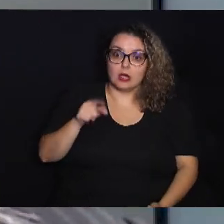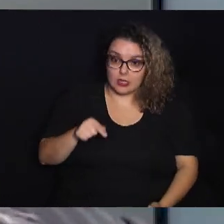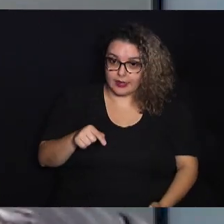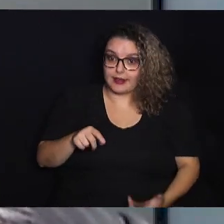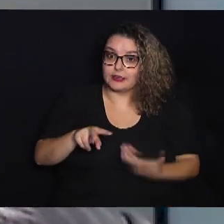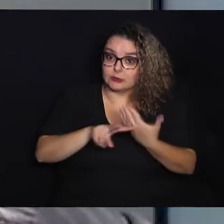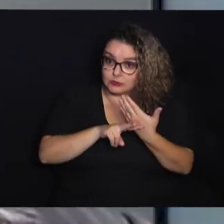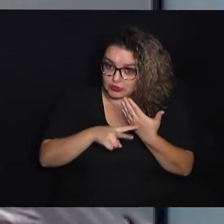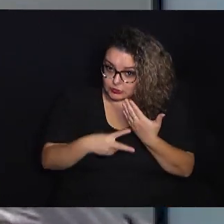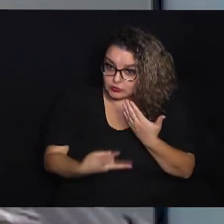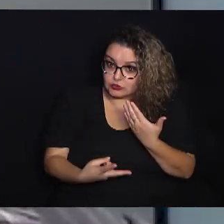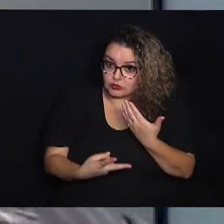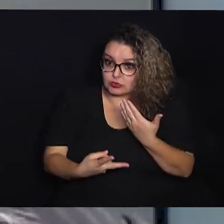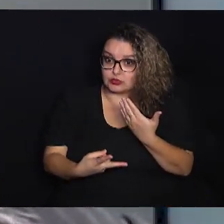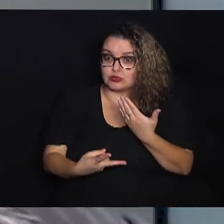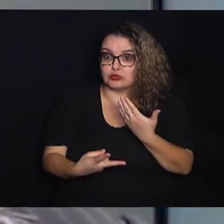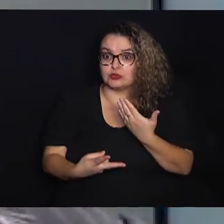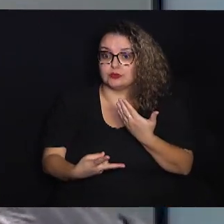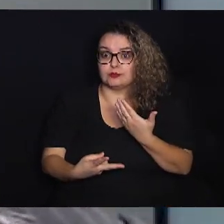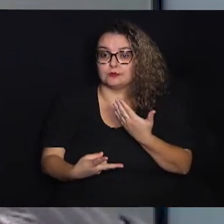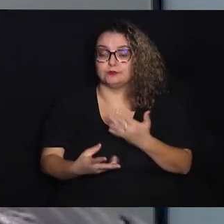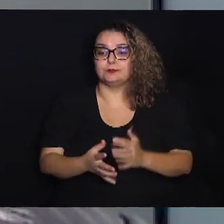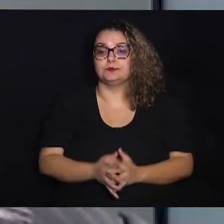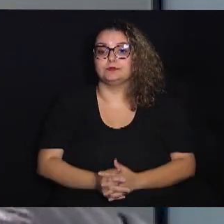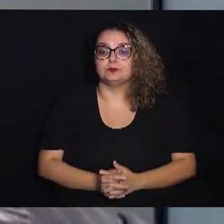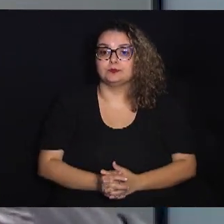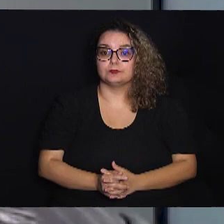e isso é provocado pela emissão